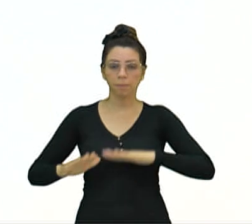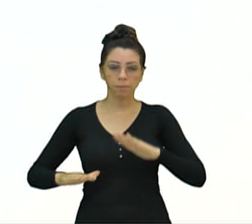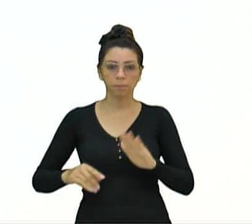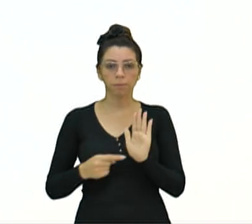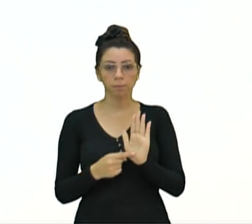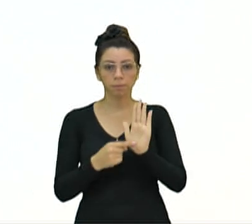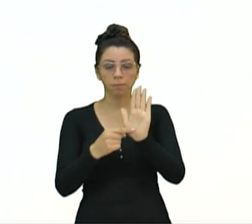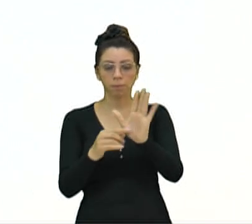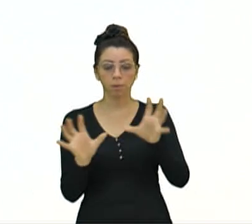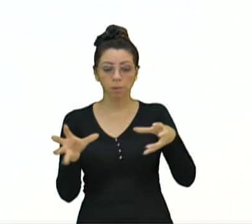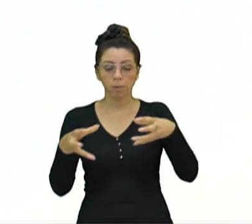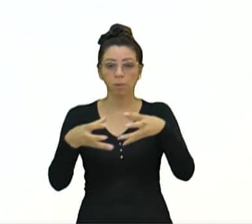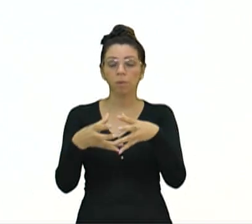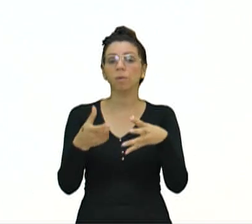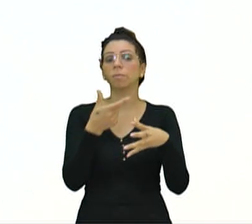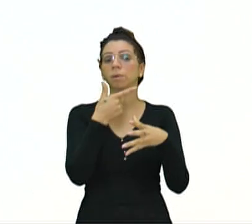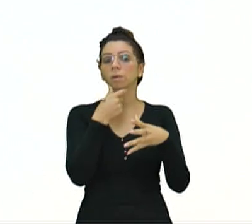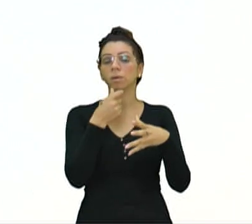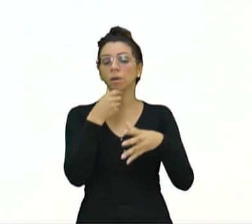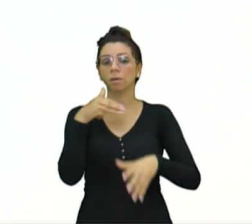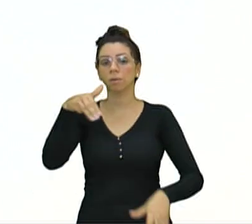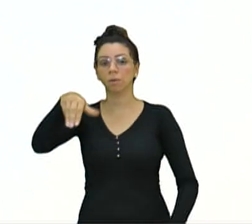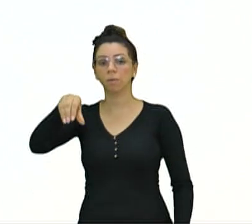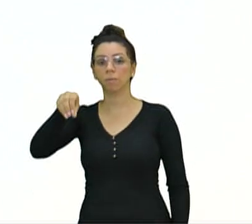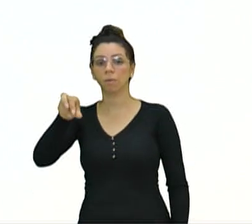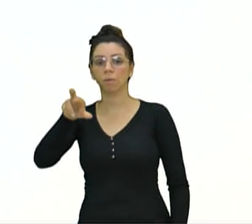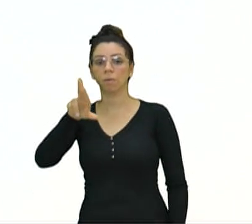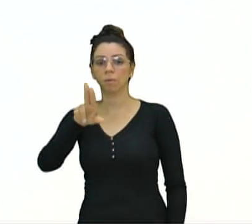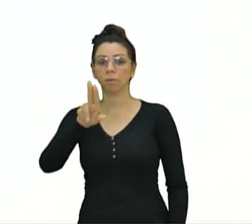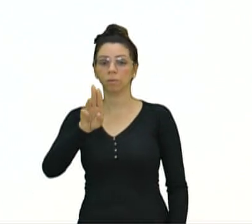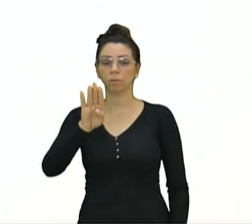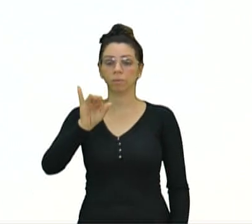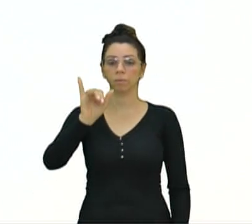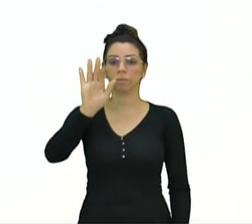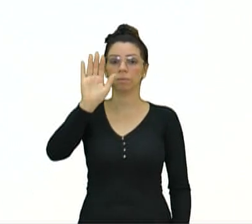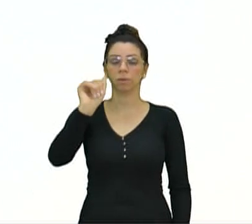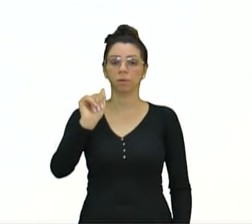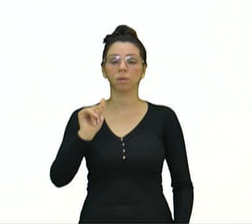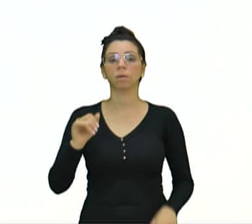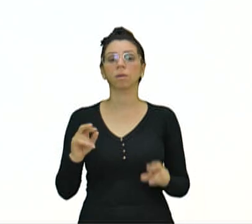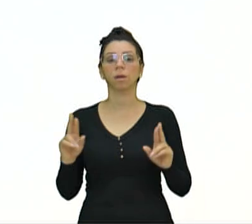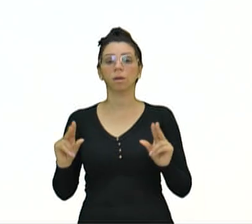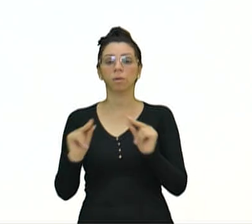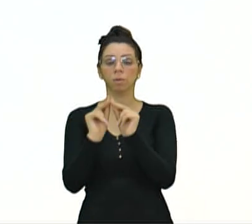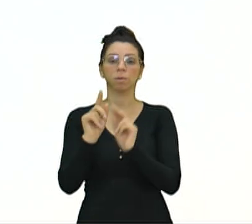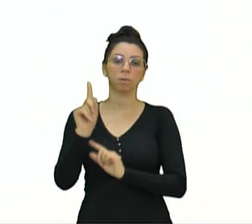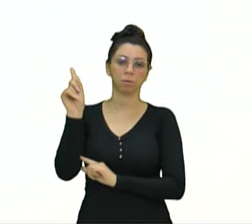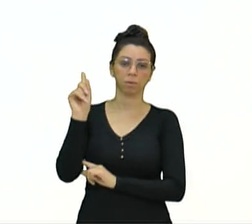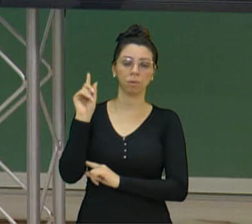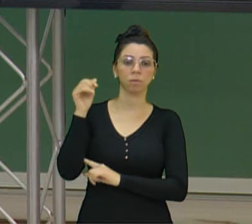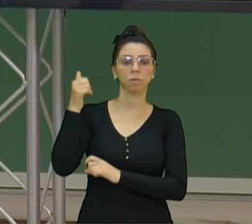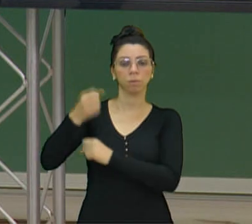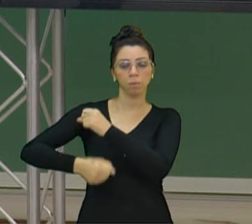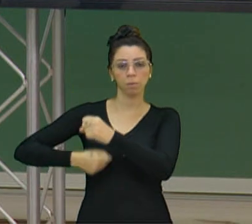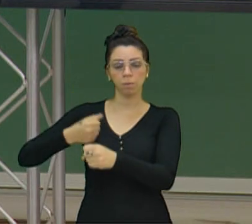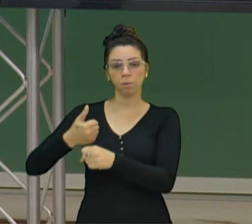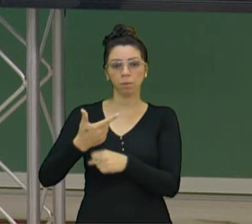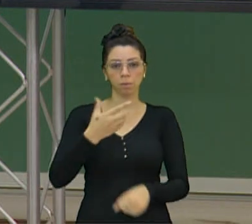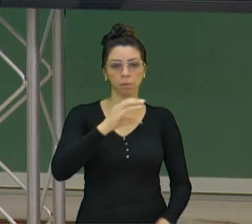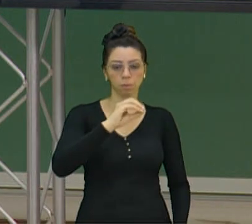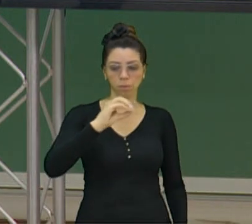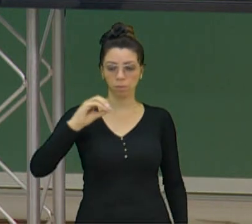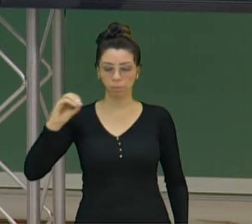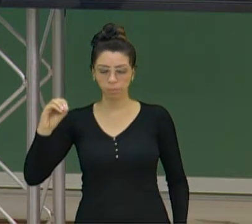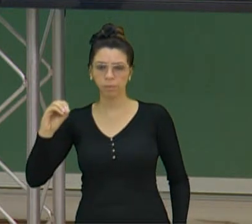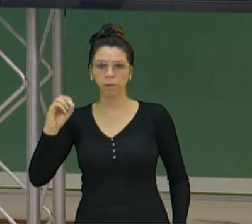apresentação do grupo Meninos do Morumbi em Londres no ano de 2000. Vocês se lembram que na aula anterior, na aula 27,